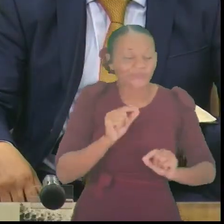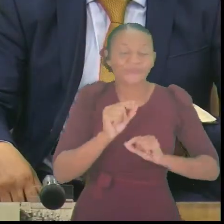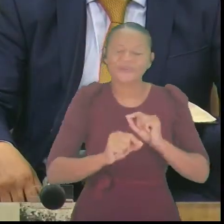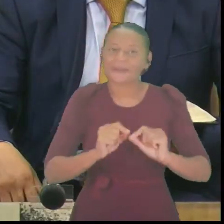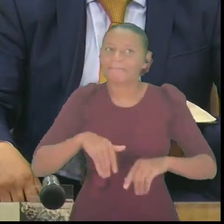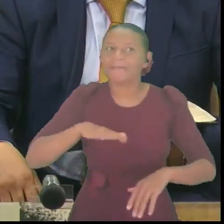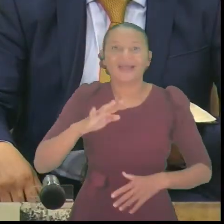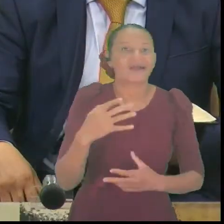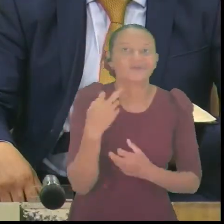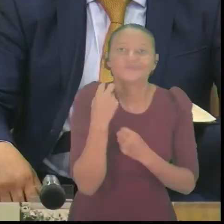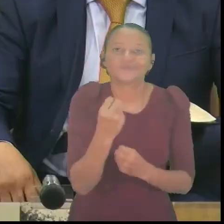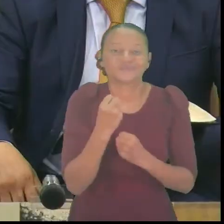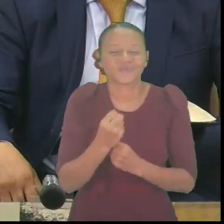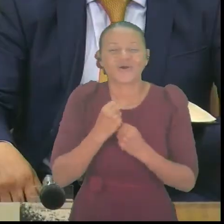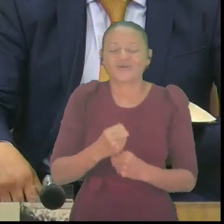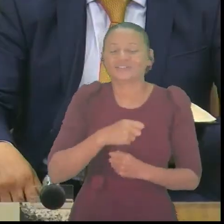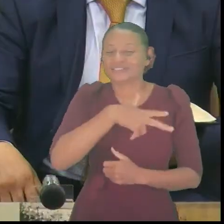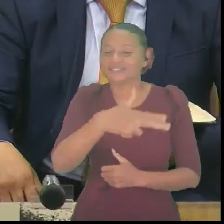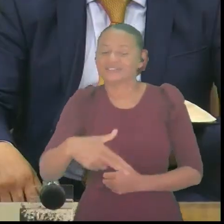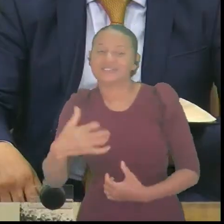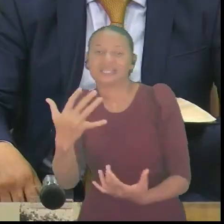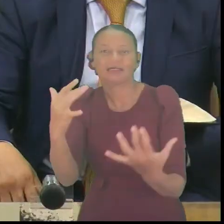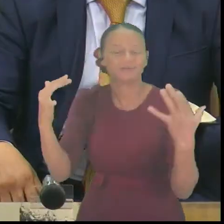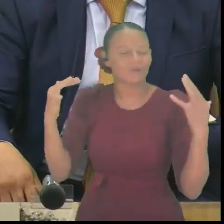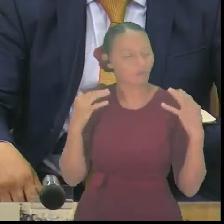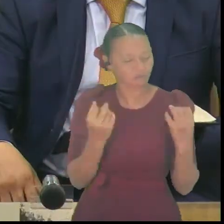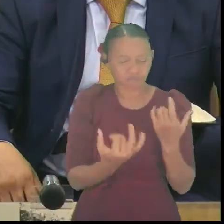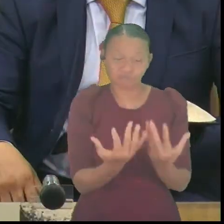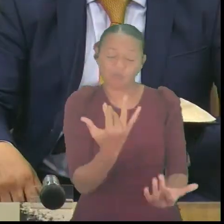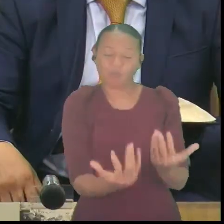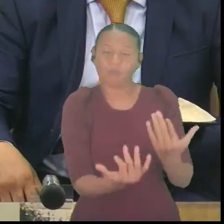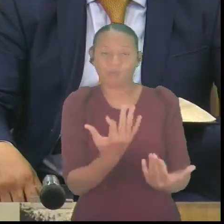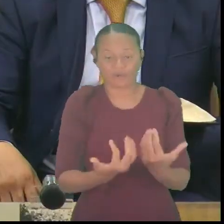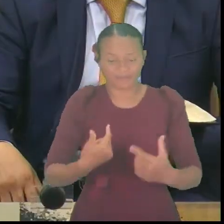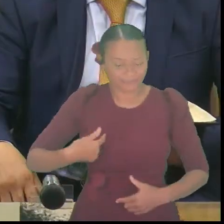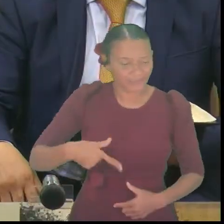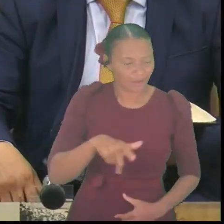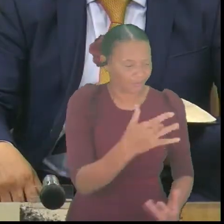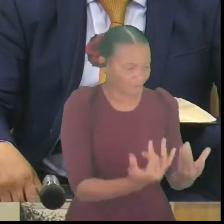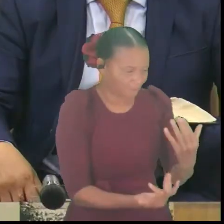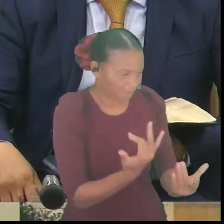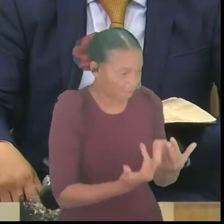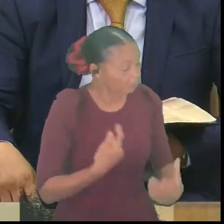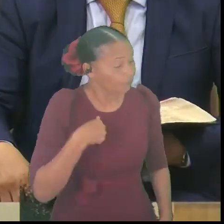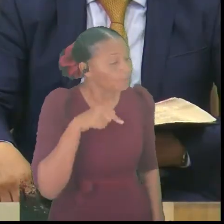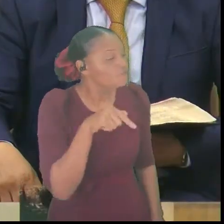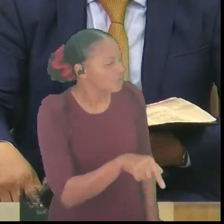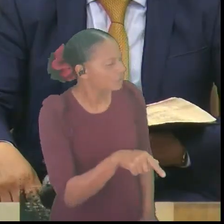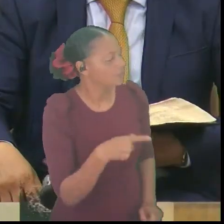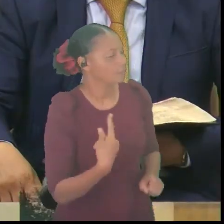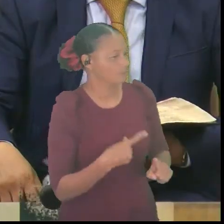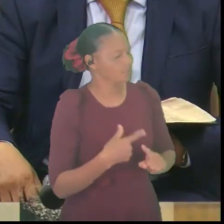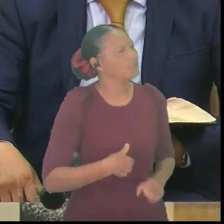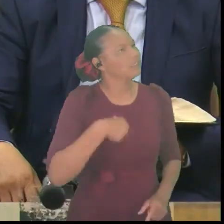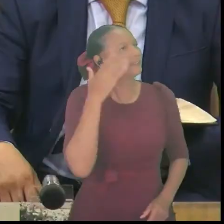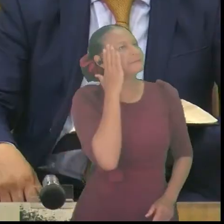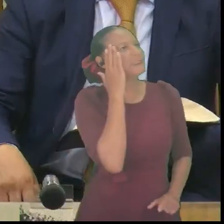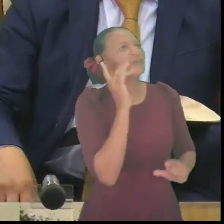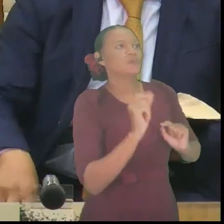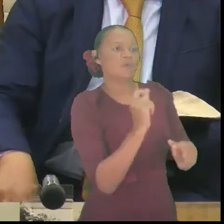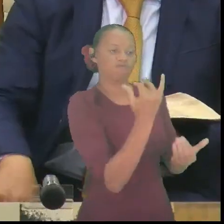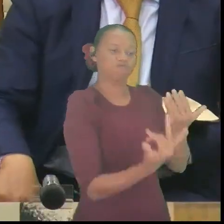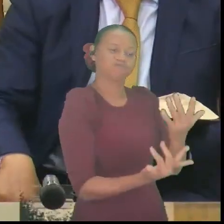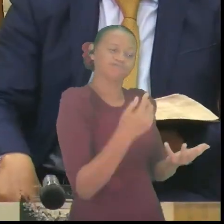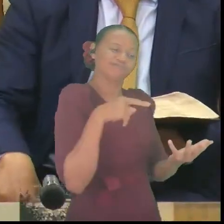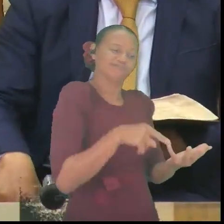de mais forte na natureza era o fogo. E então ele foi até o fogo e disse: fogo, eu vim aqui porque na minha concepção você é